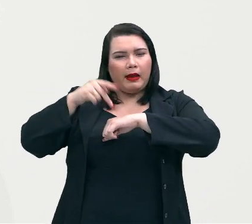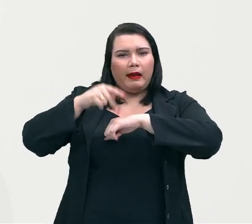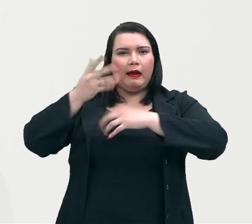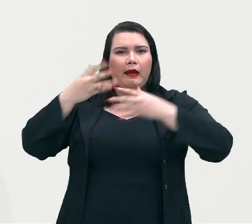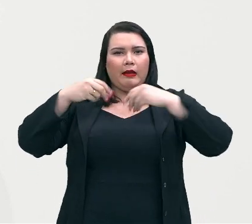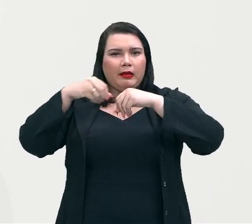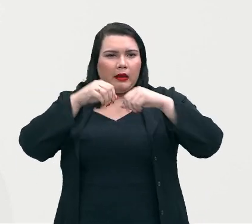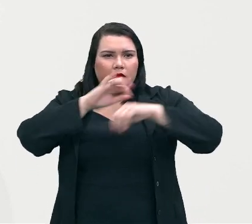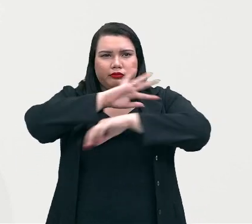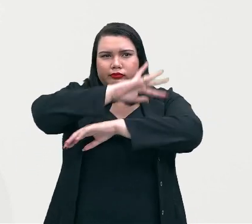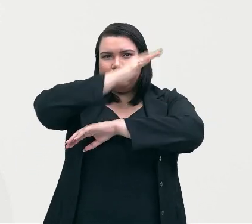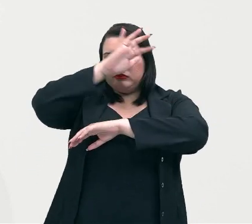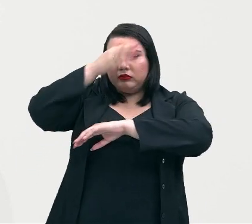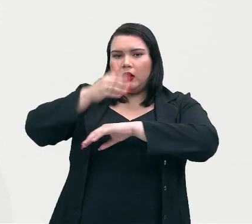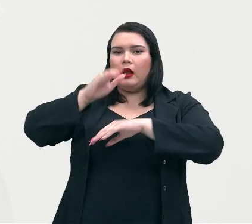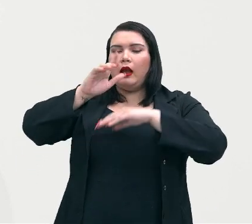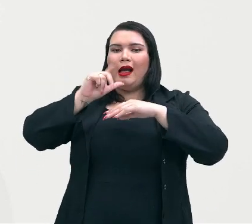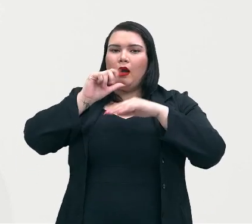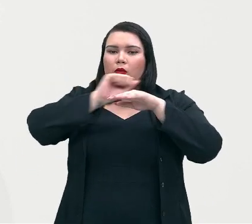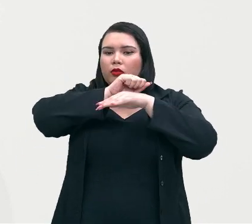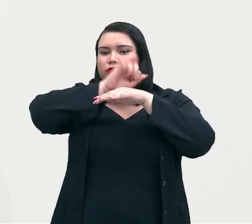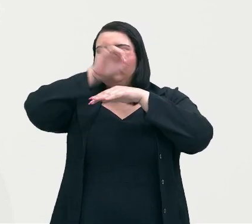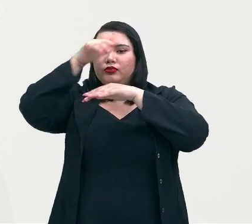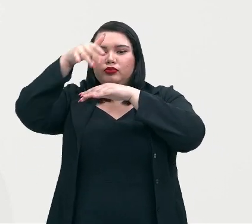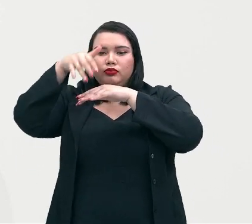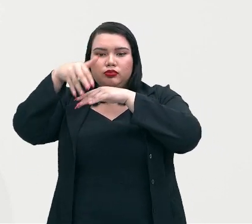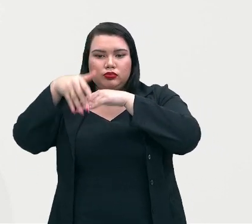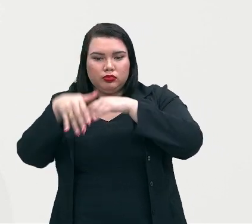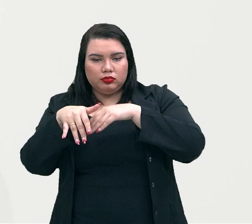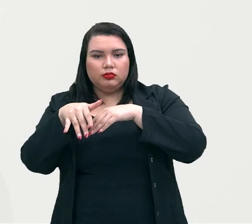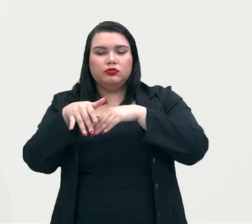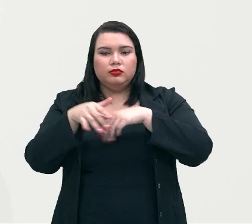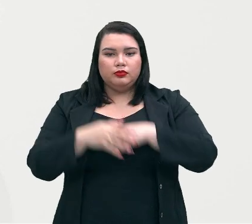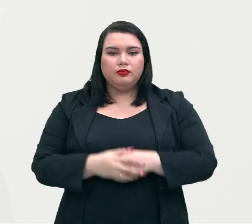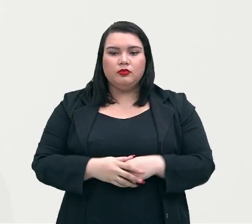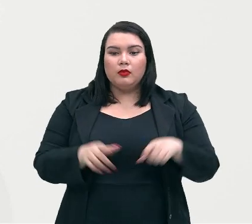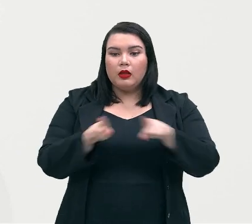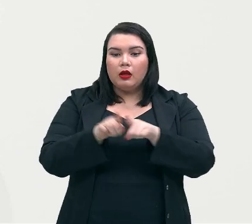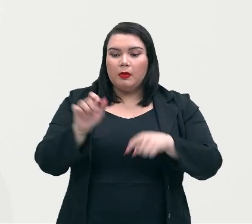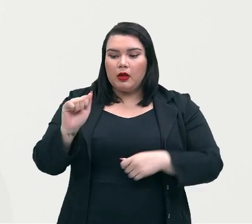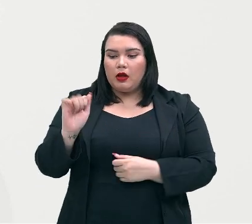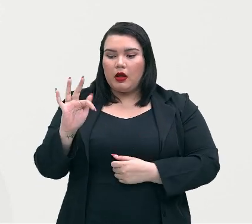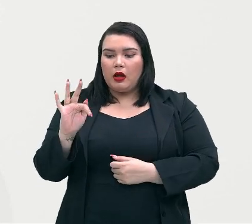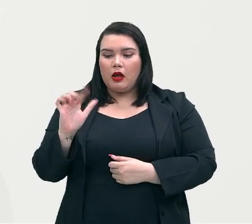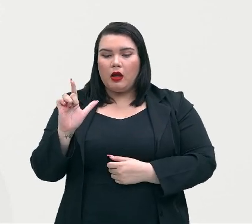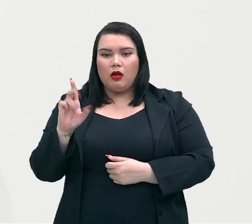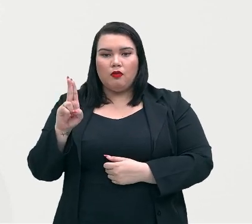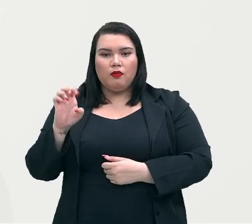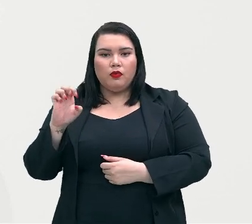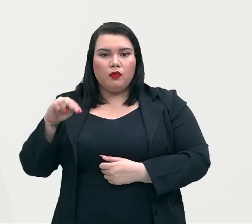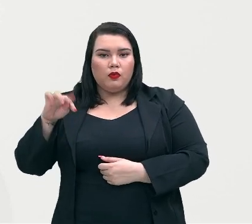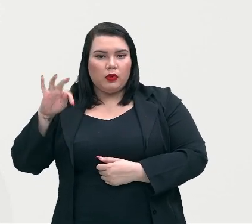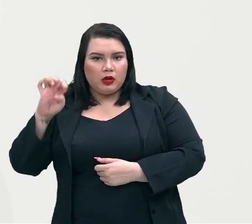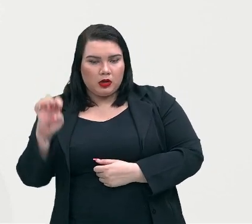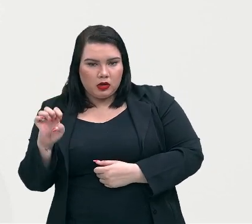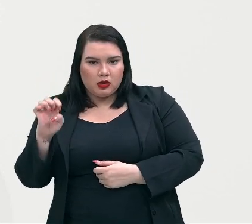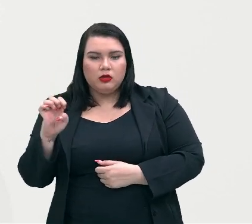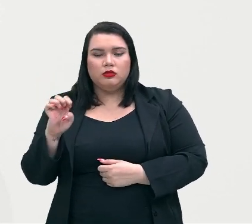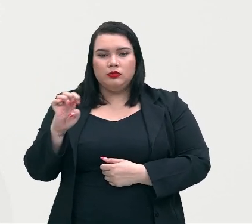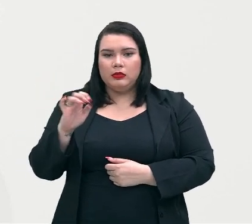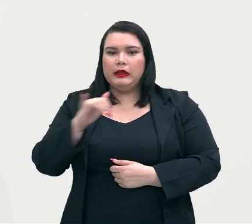tá? Também a gente observa que vai ter o afluente, que é um rio menor que acaba desaguando no rio maior, o